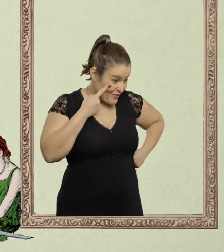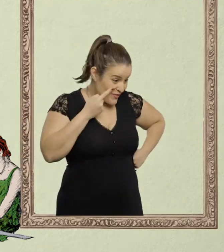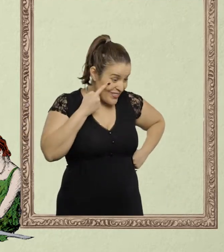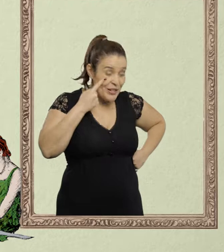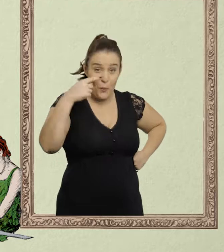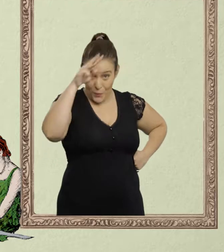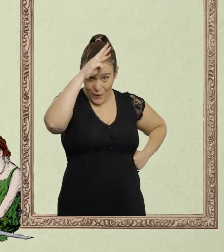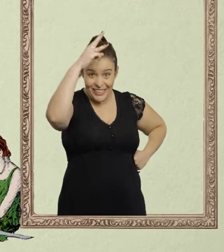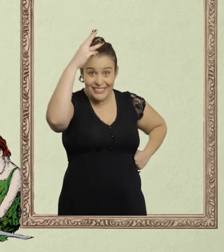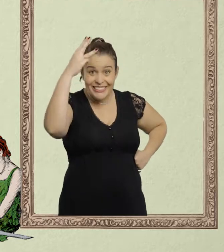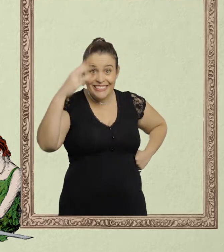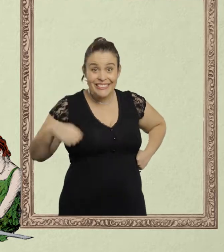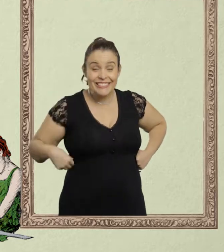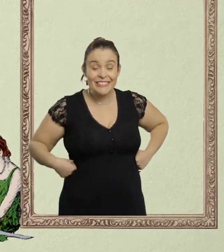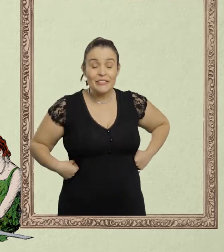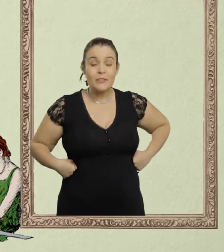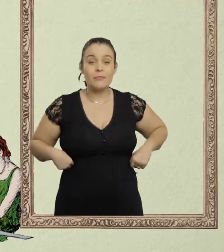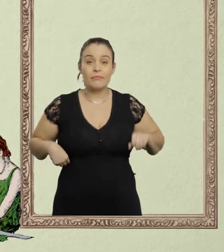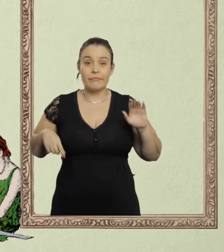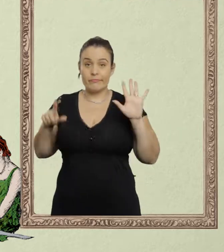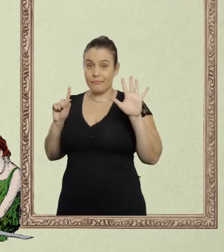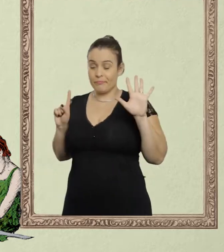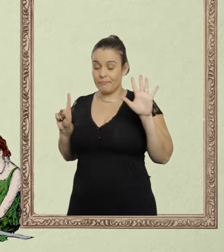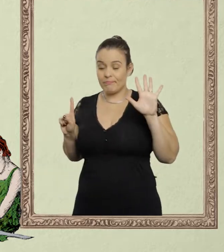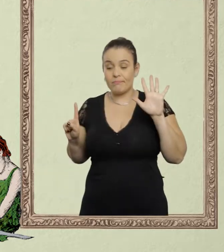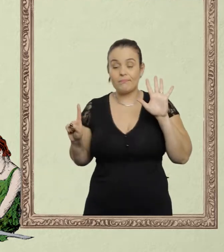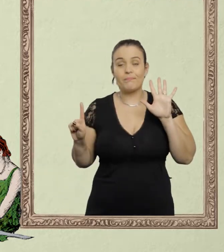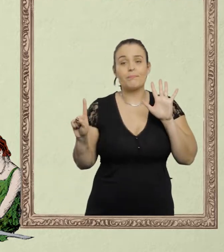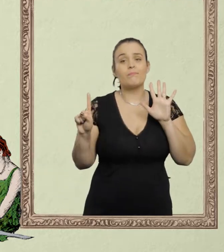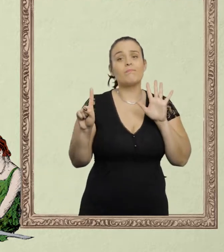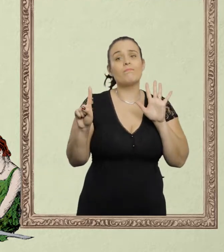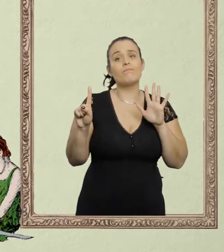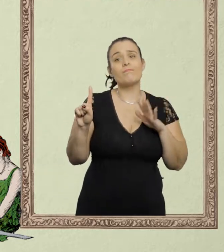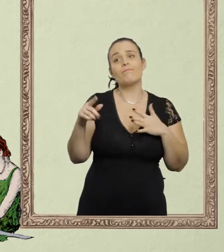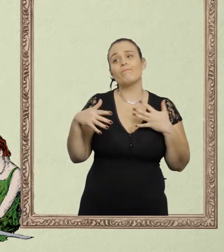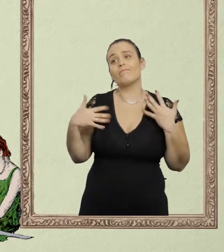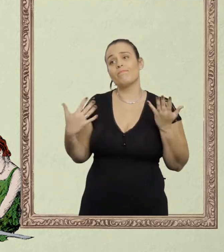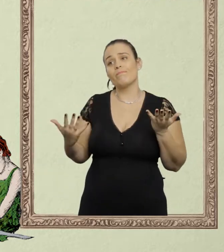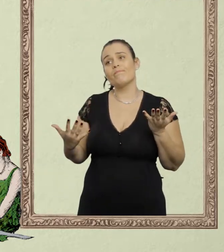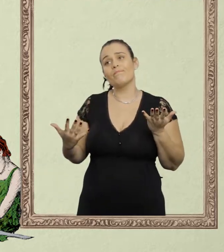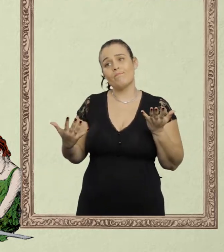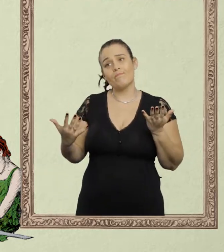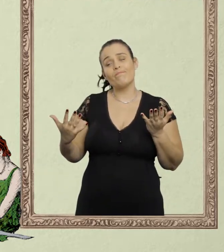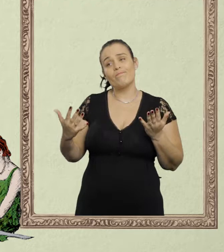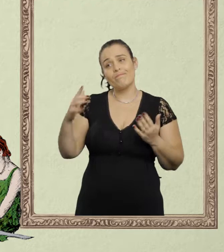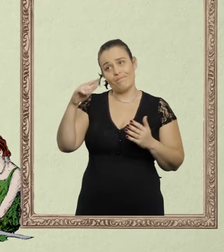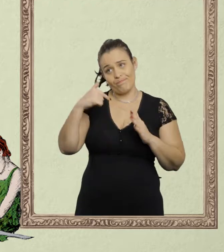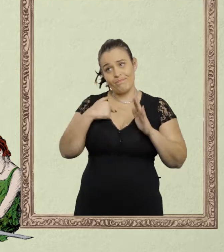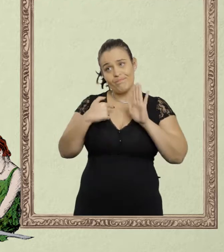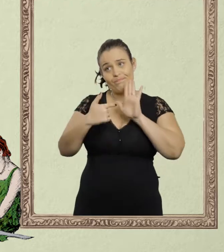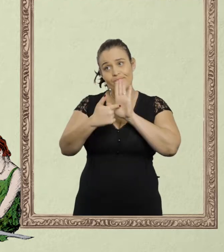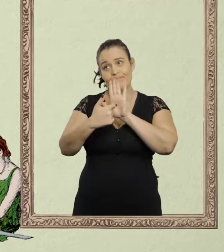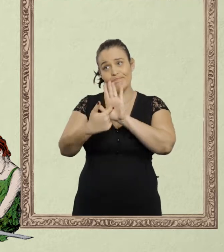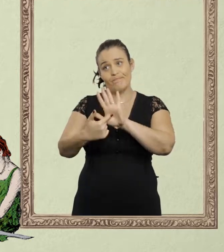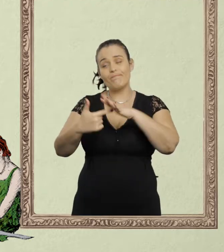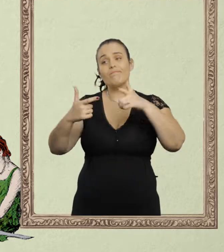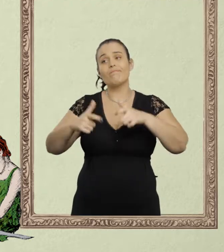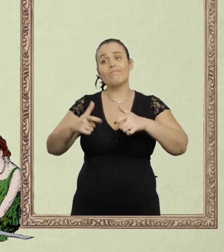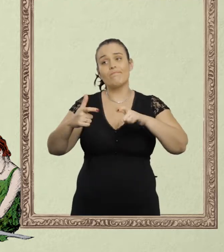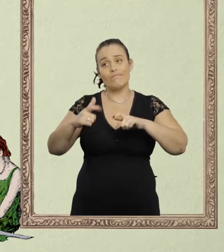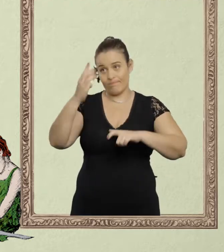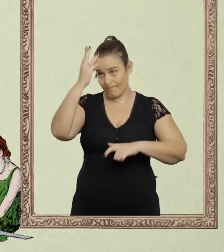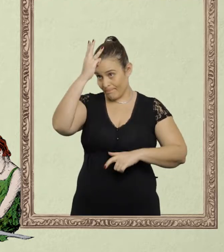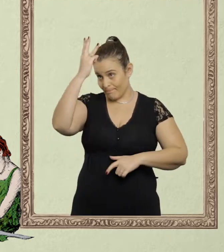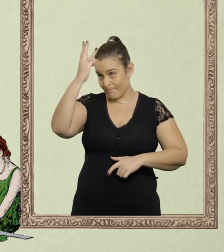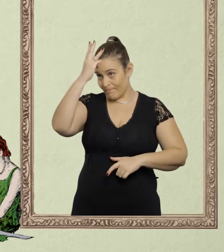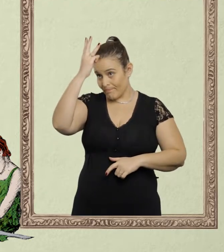onde está Wendy?" Firula se aproximou e falou: "Peter, eu vou mostrar para você onde ela